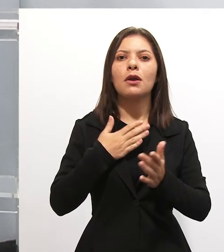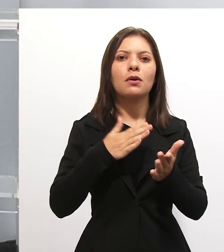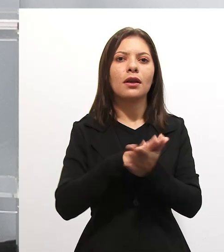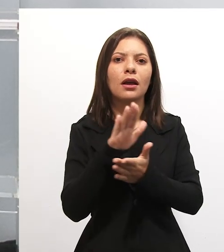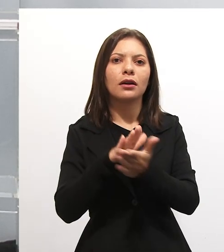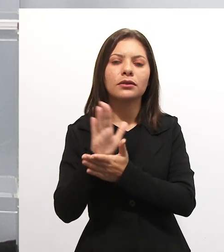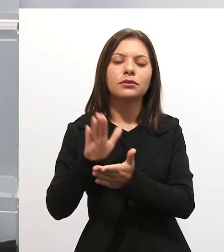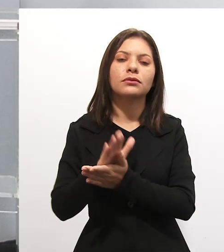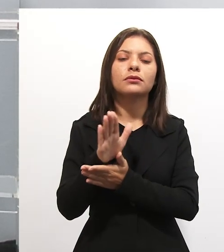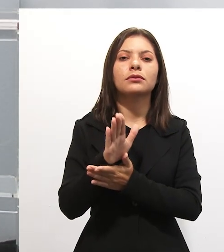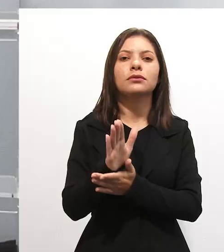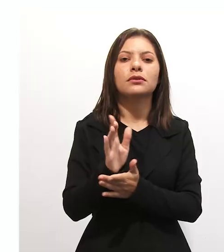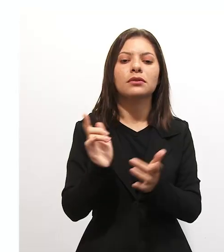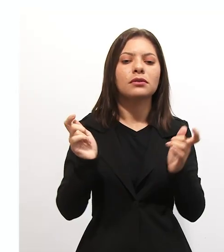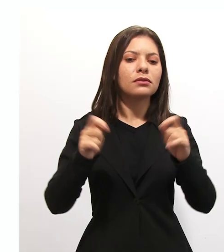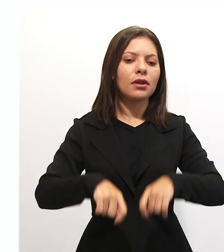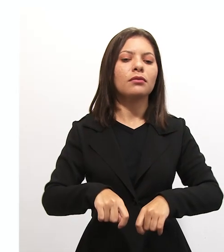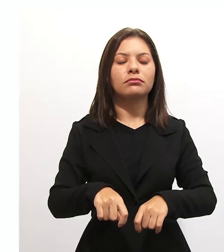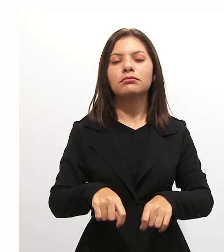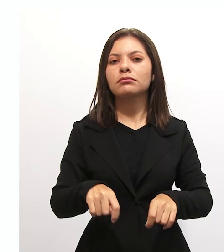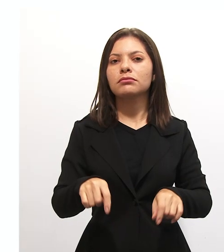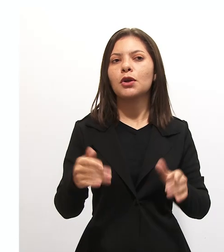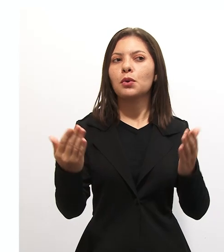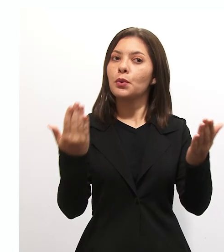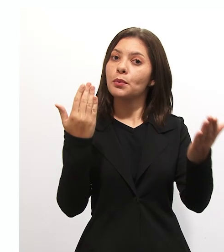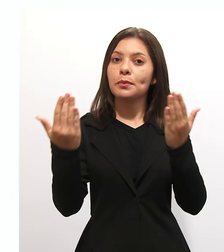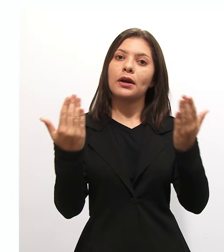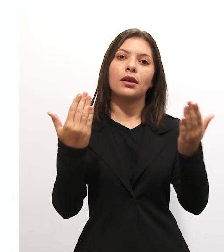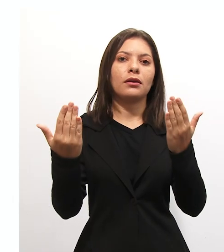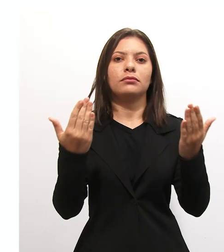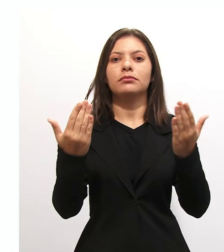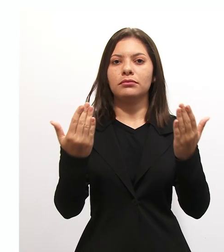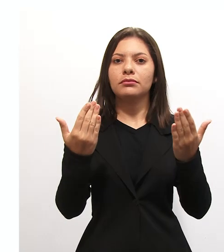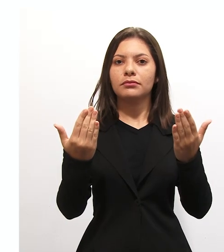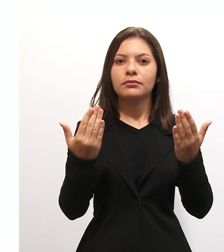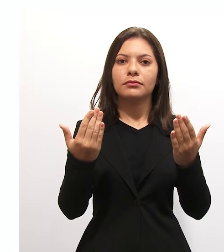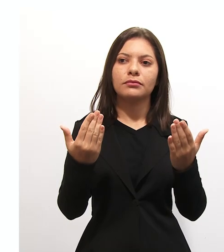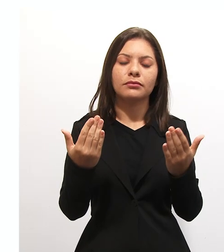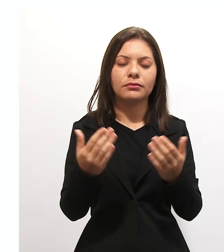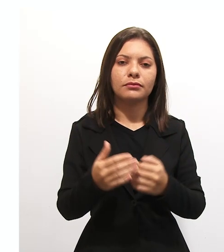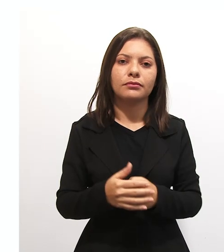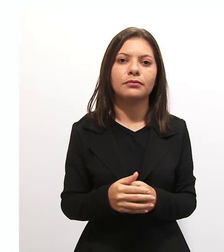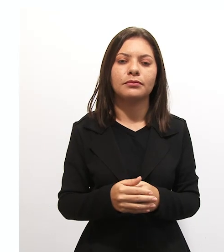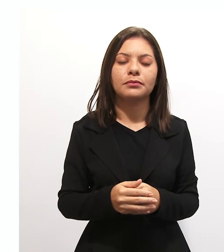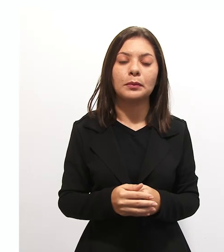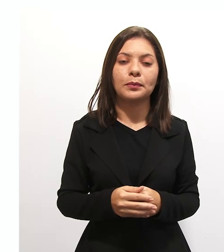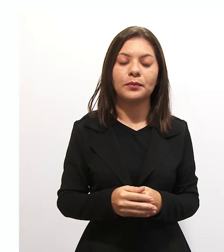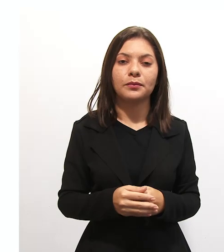poder informar também, deixar essa estimativa quanto mais próxima da realidade.